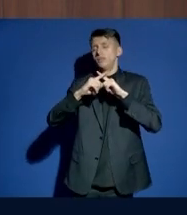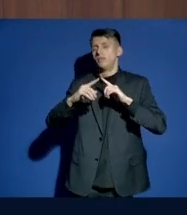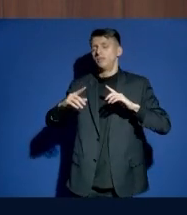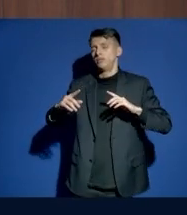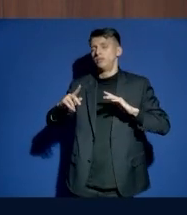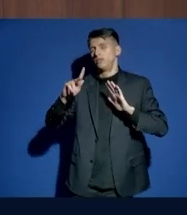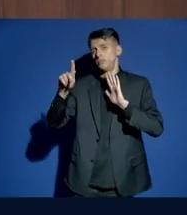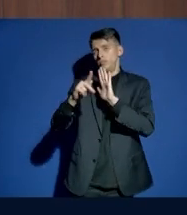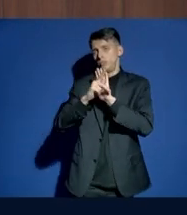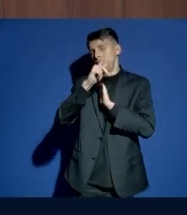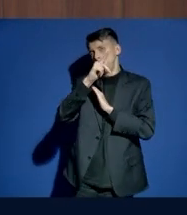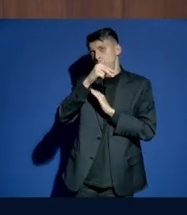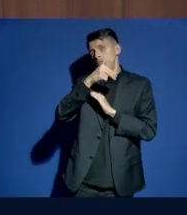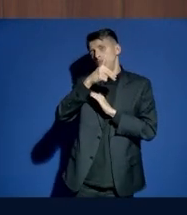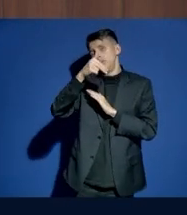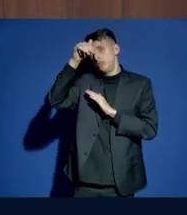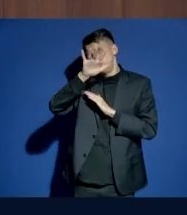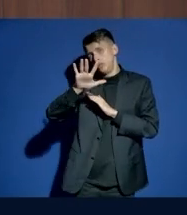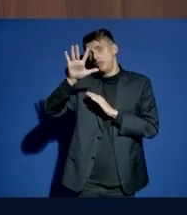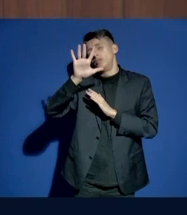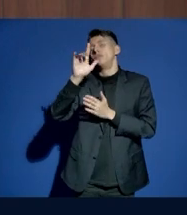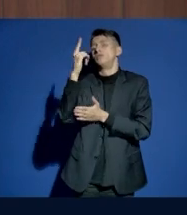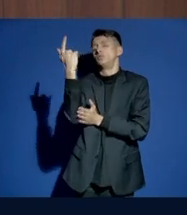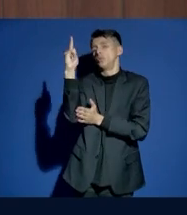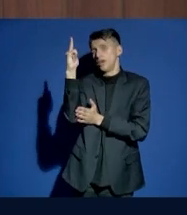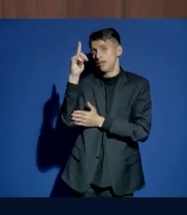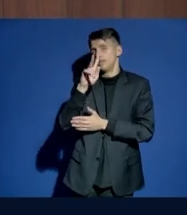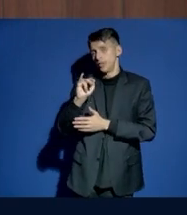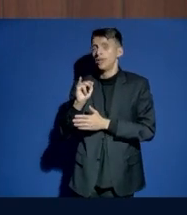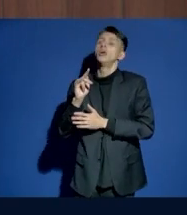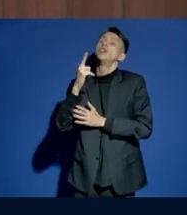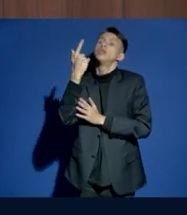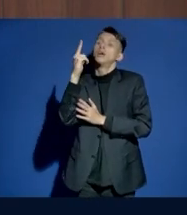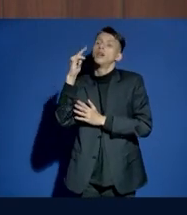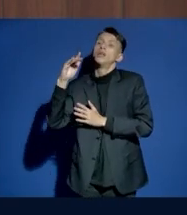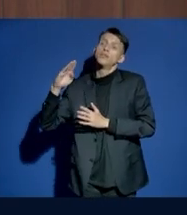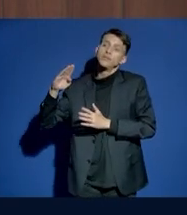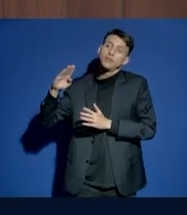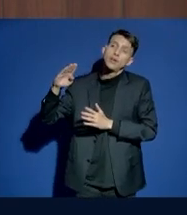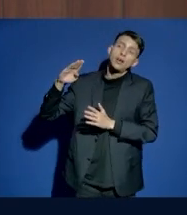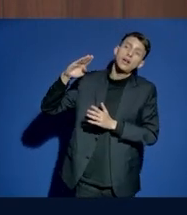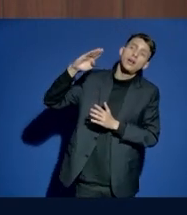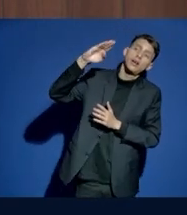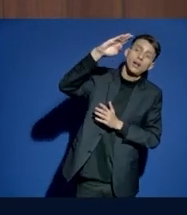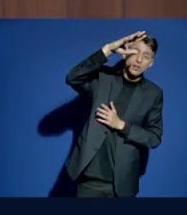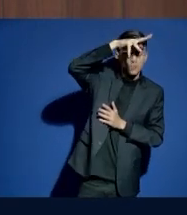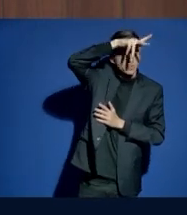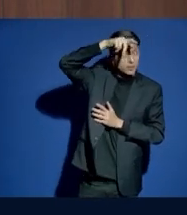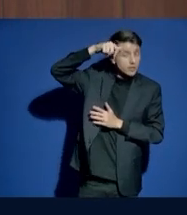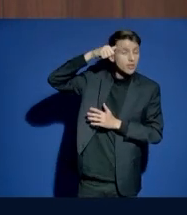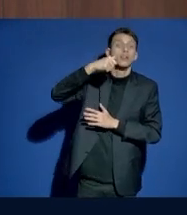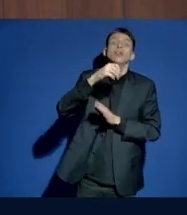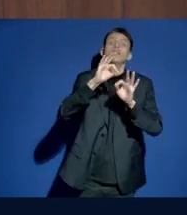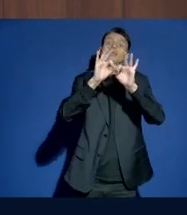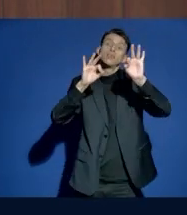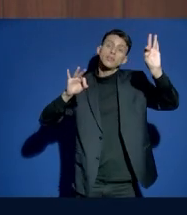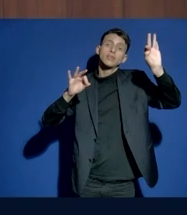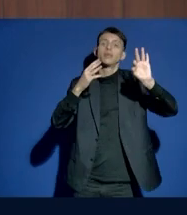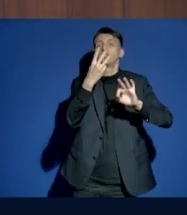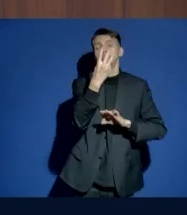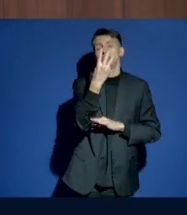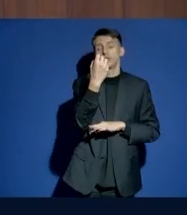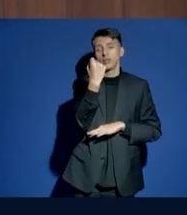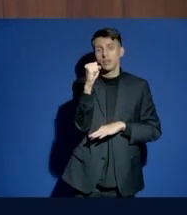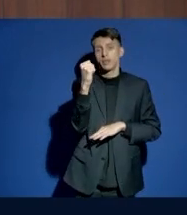meio no meio norte do estado de Goiás e dali ela vai seguir de Goiás para Mato Grosso são 383 km